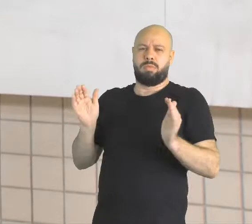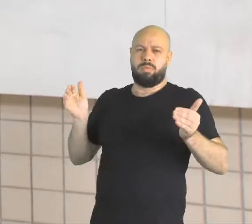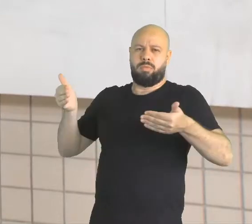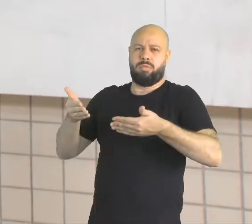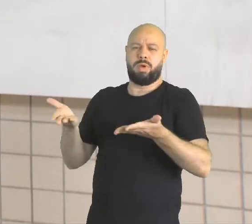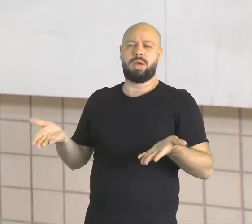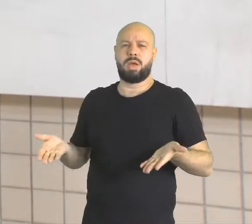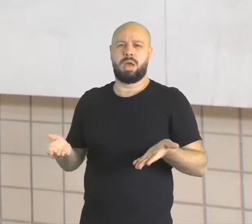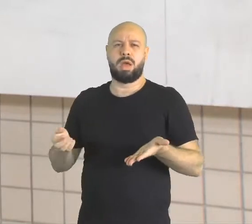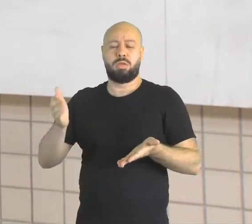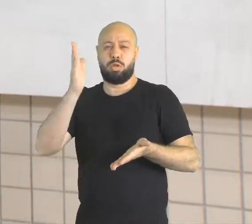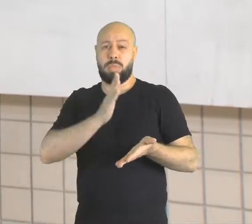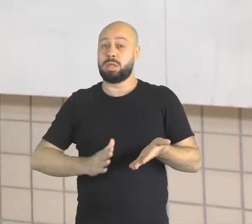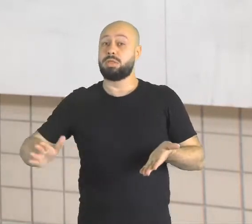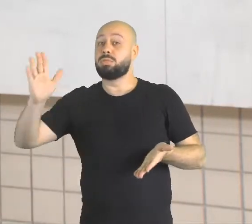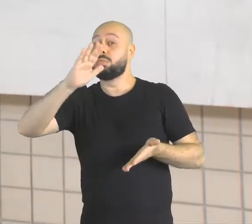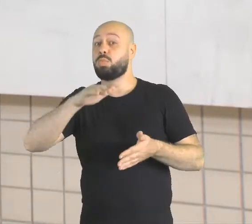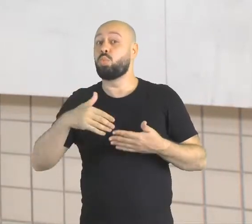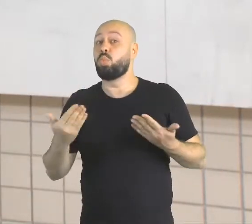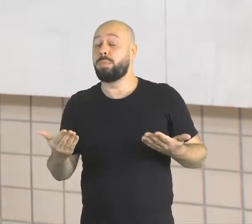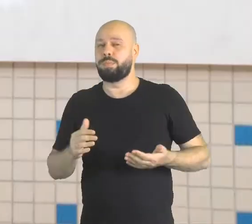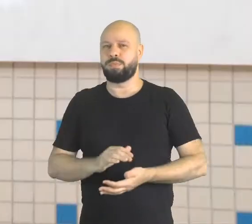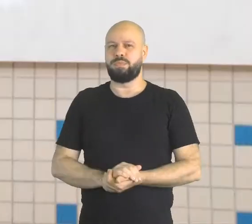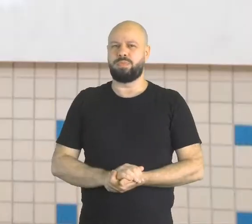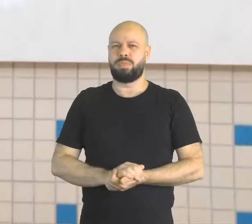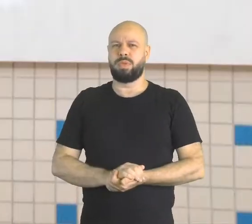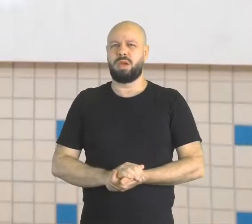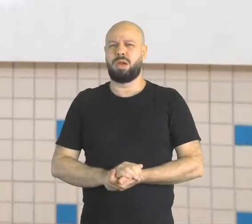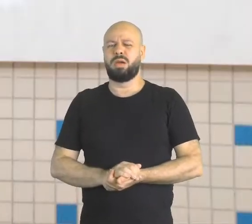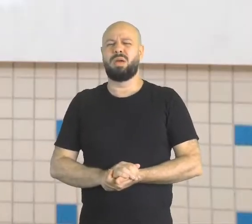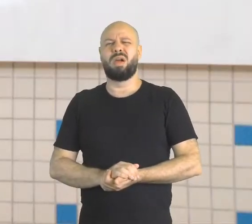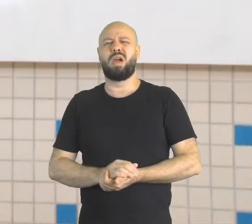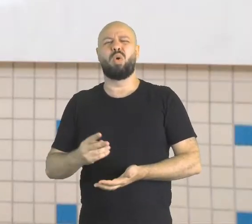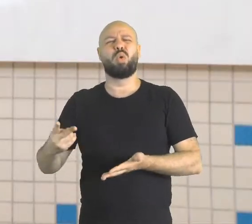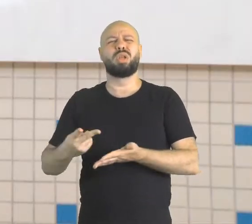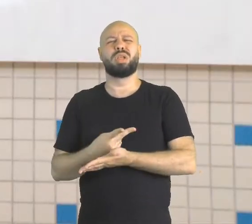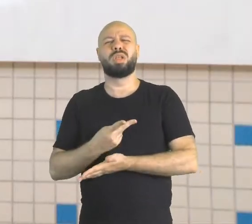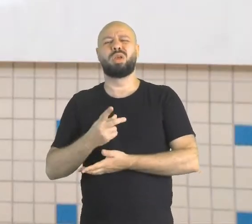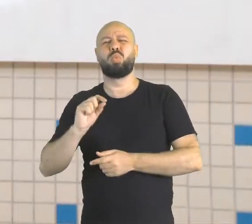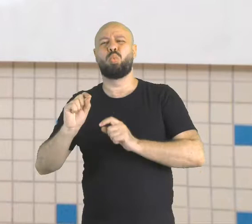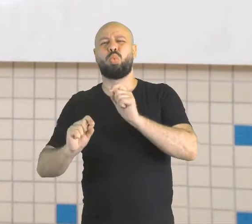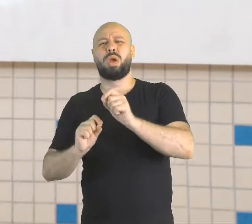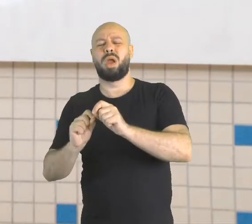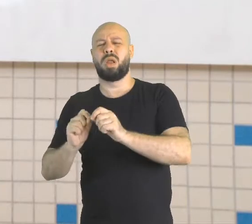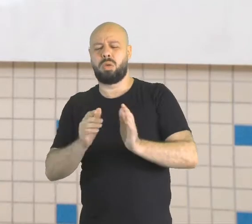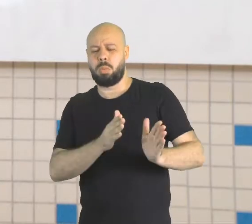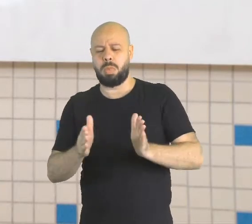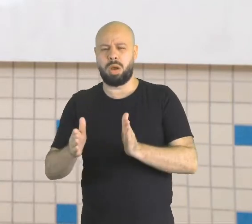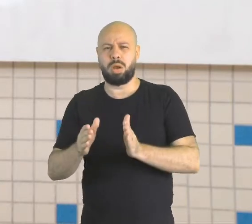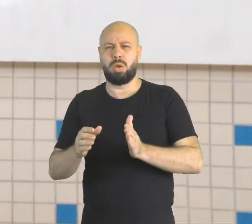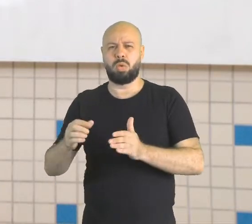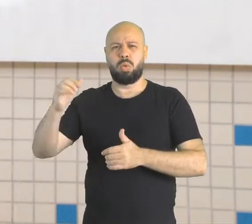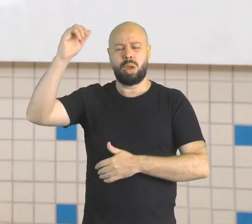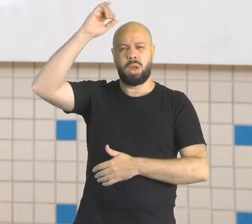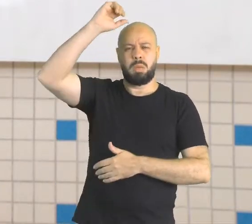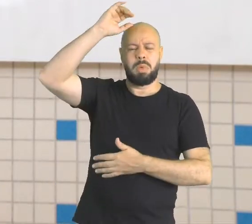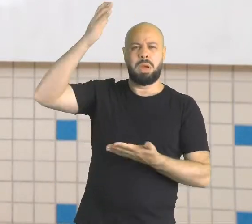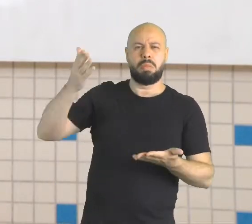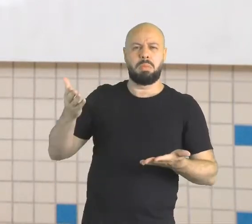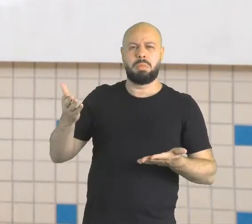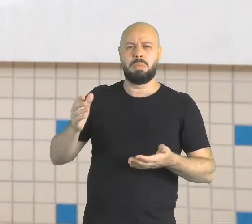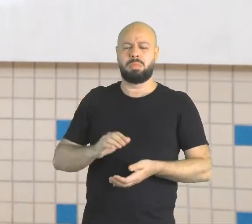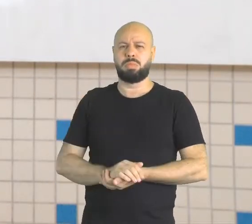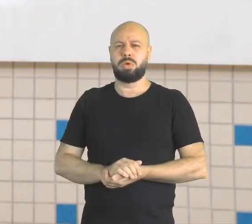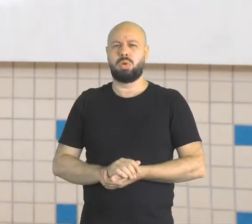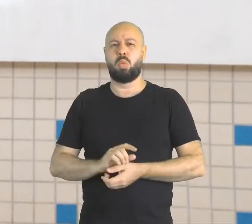do nosso país? O que aconteceu com os nossos indígenas nessa época imperial? O que